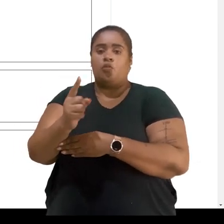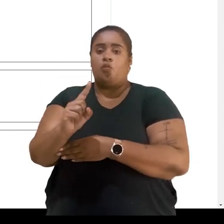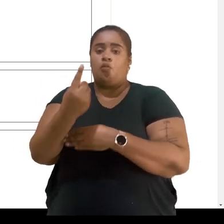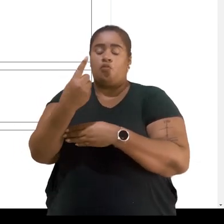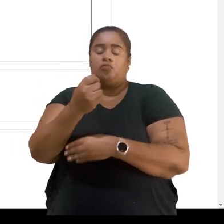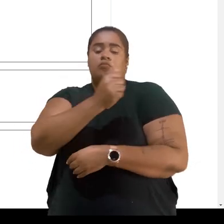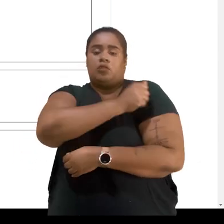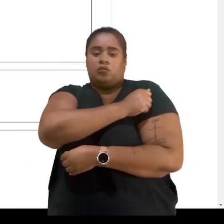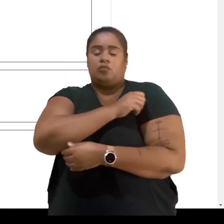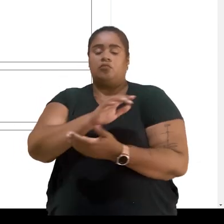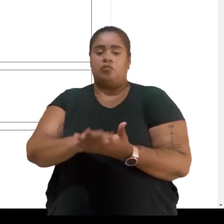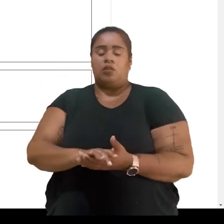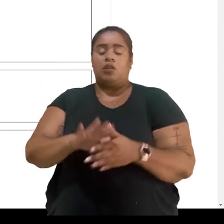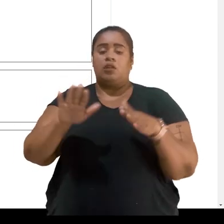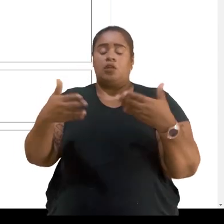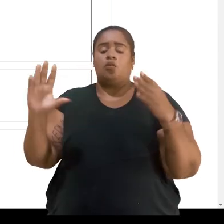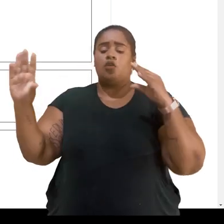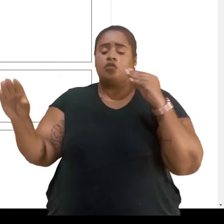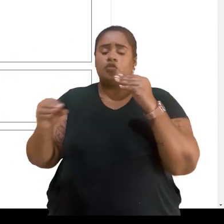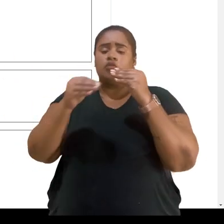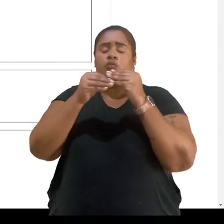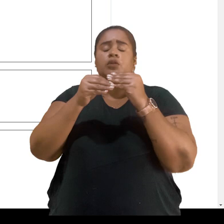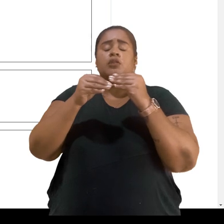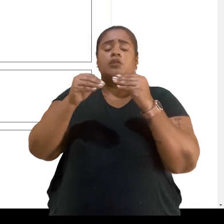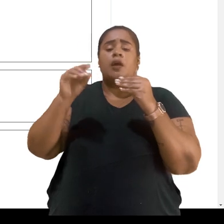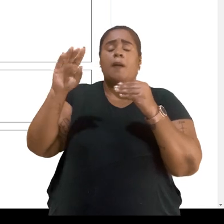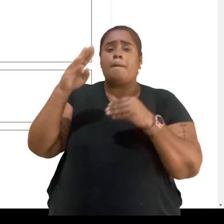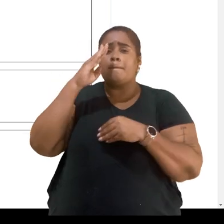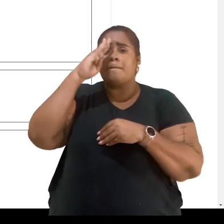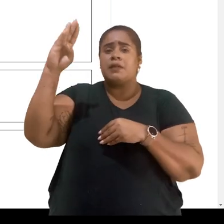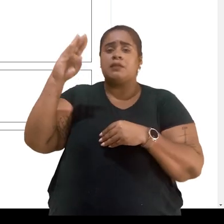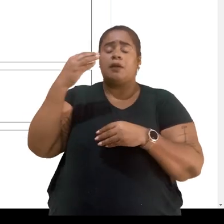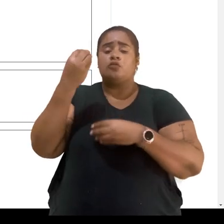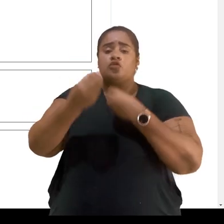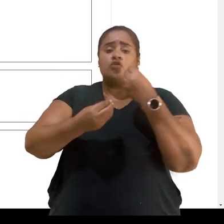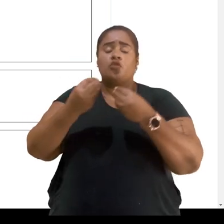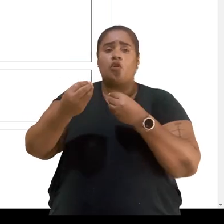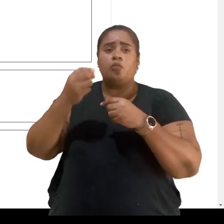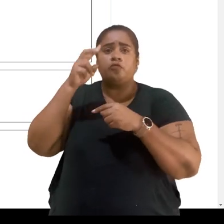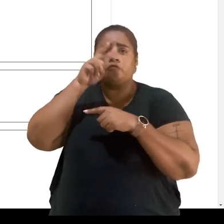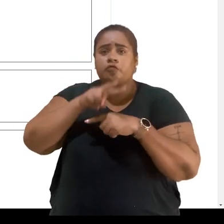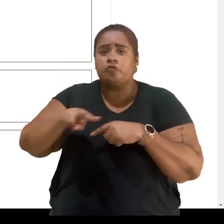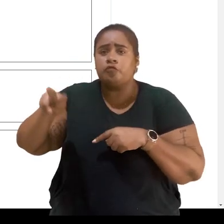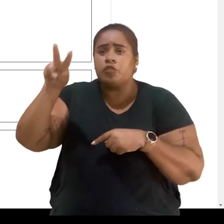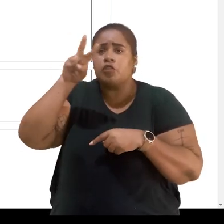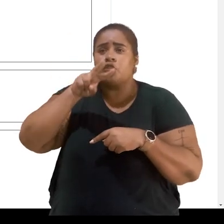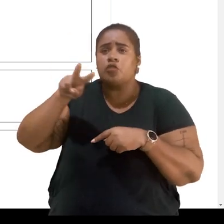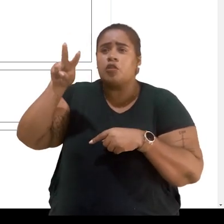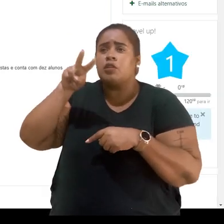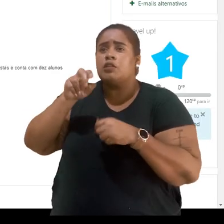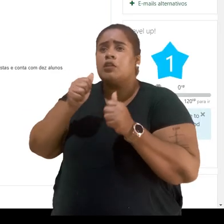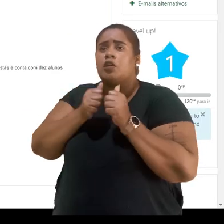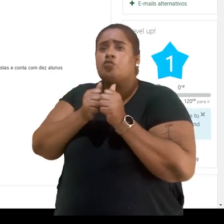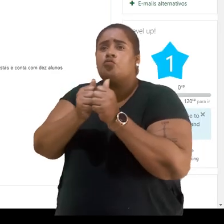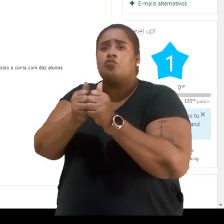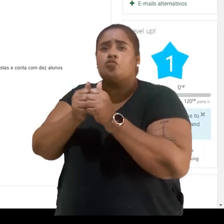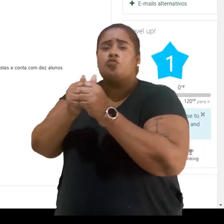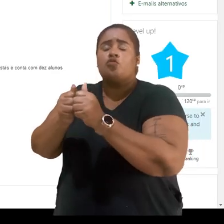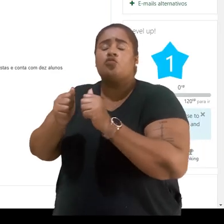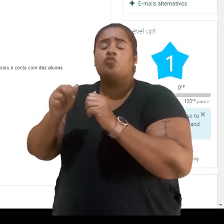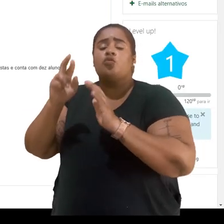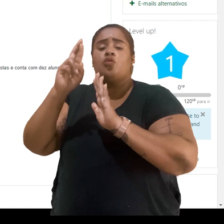nesse bloco da mensagem para este aluno específico então resumidamente Essas são as principais